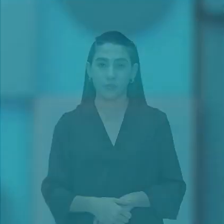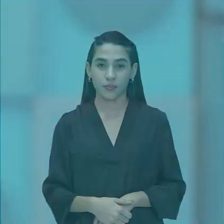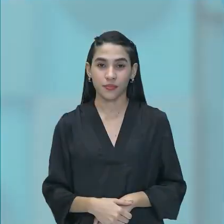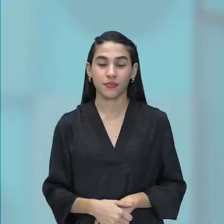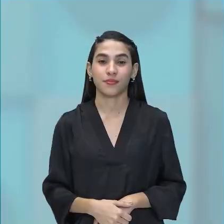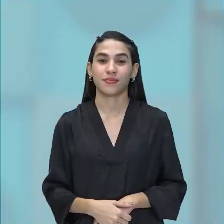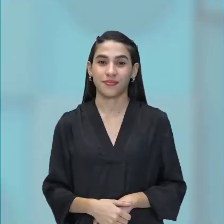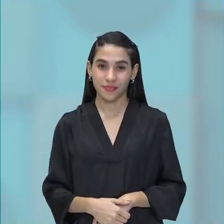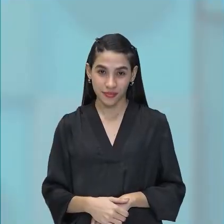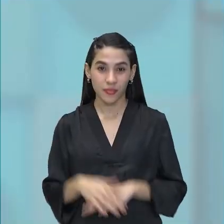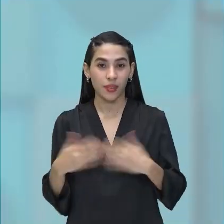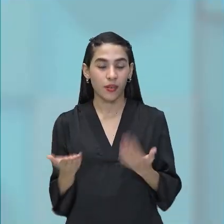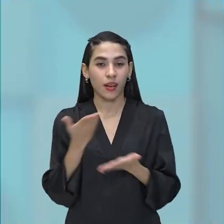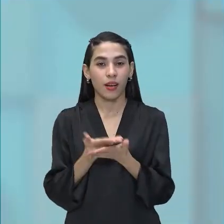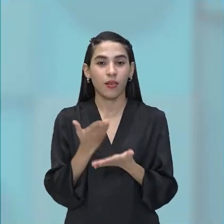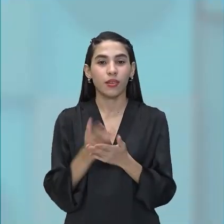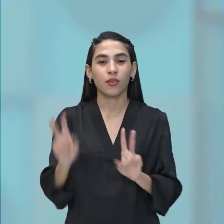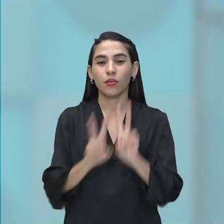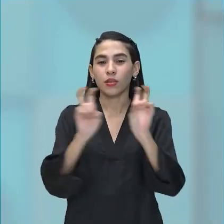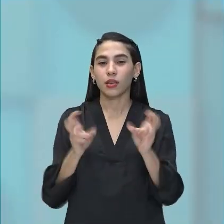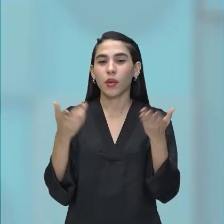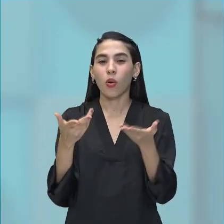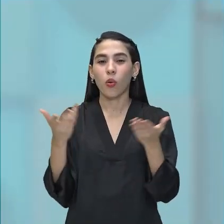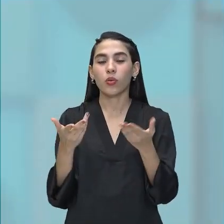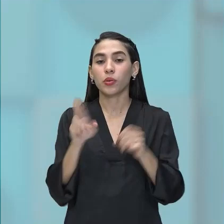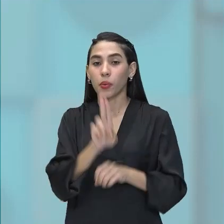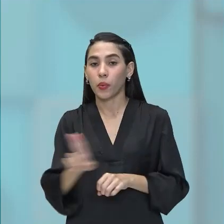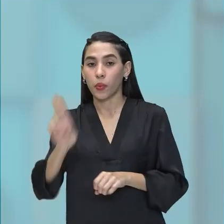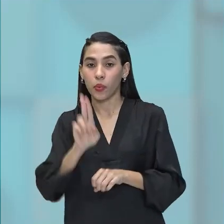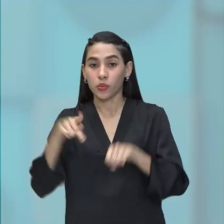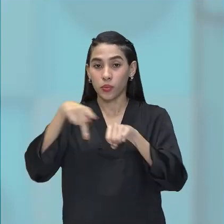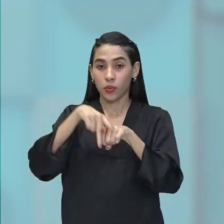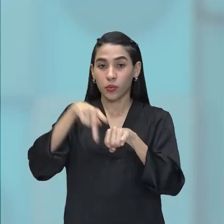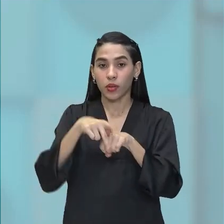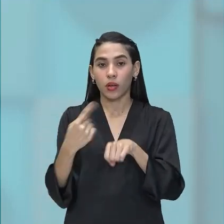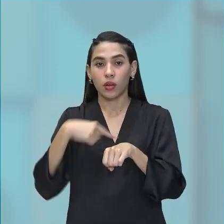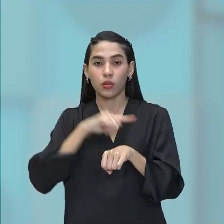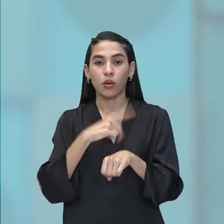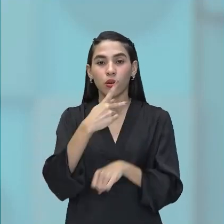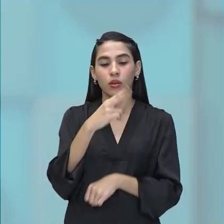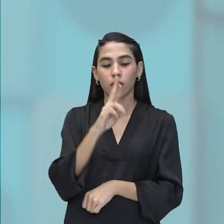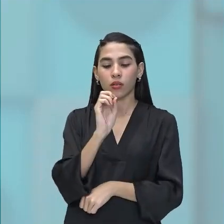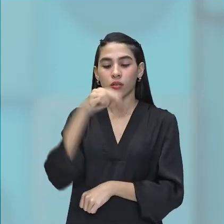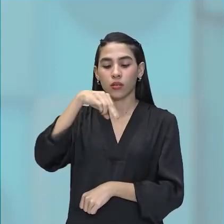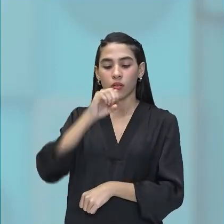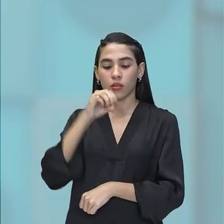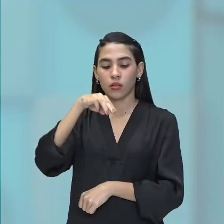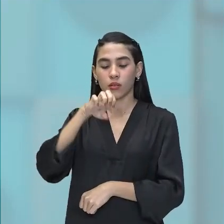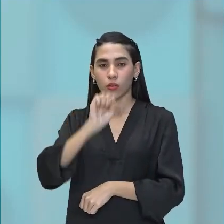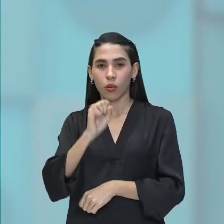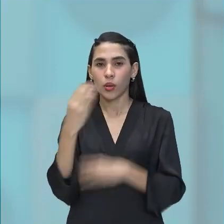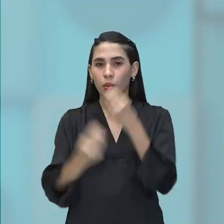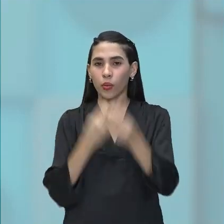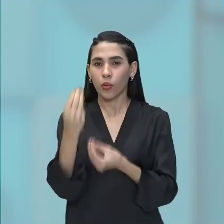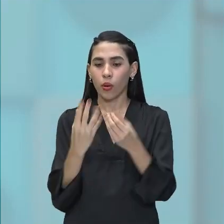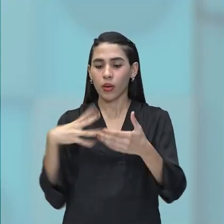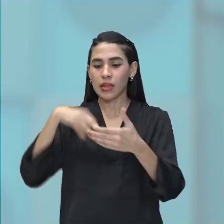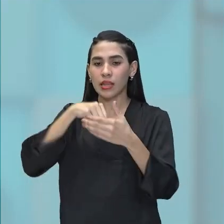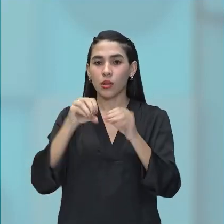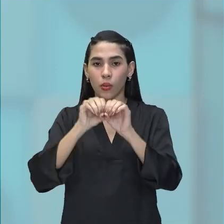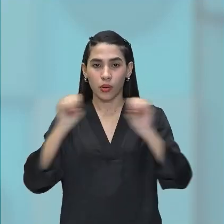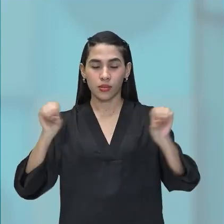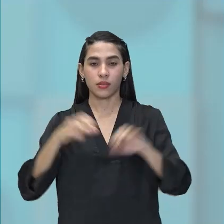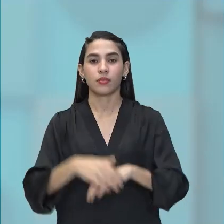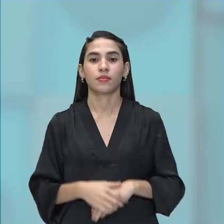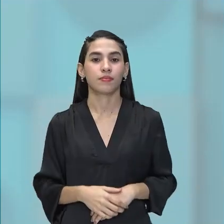Muito bem, nossa aula é sobre colocação pronominal, vamos falar sobre o pronome, como ele aparece dentro de uma oração.